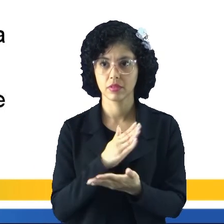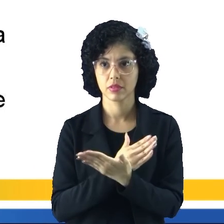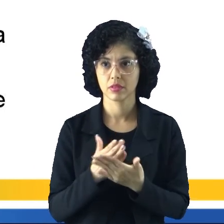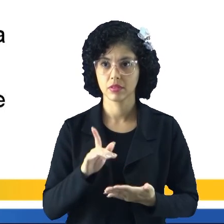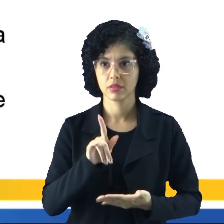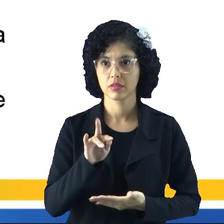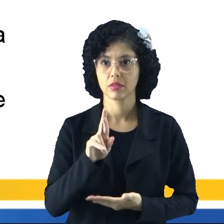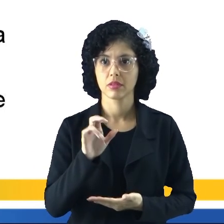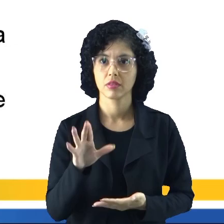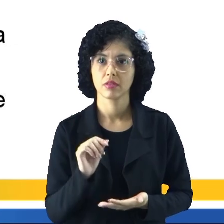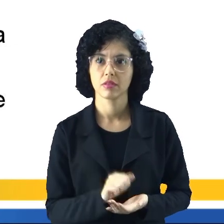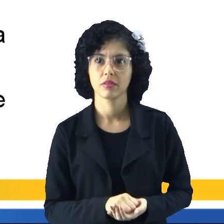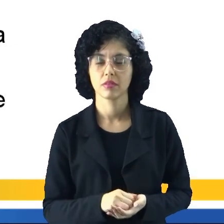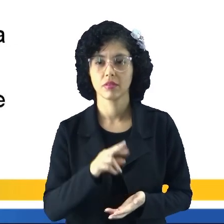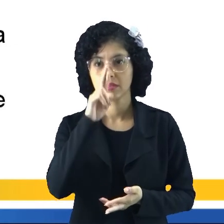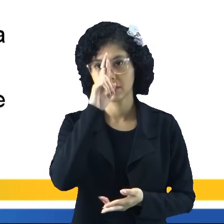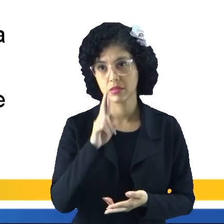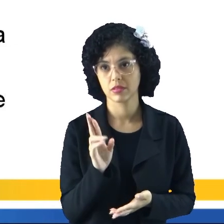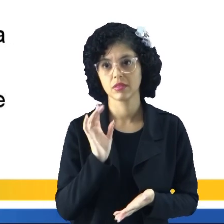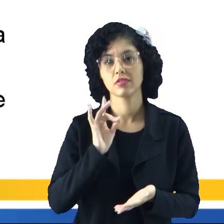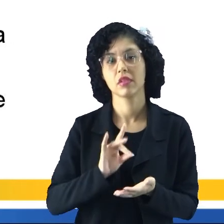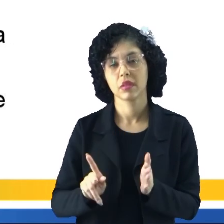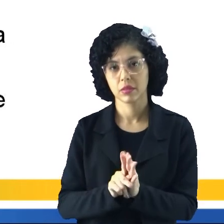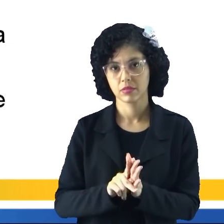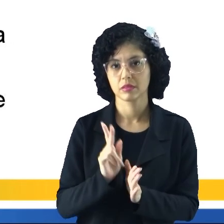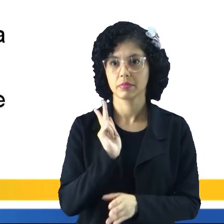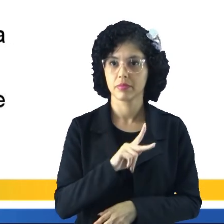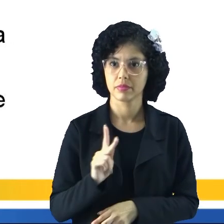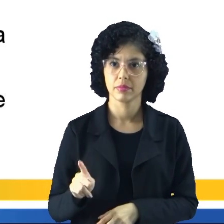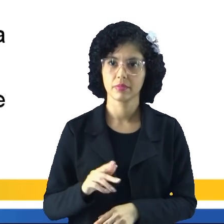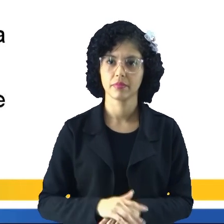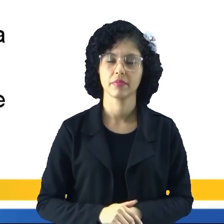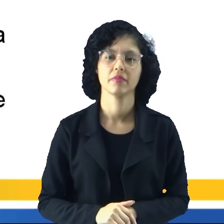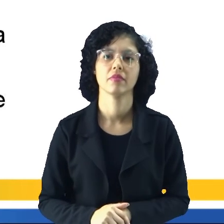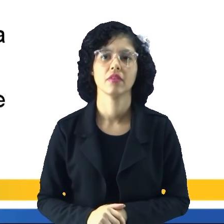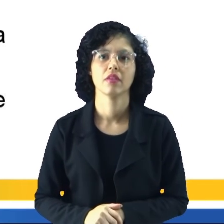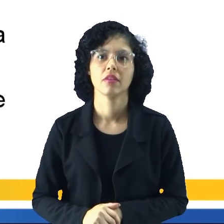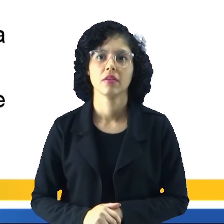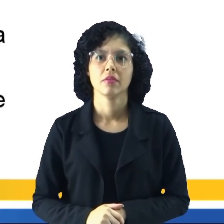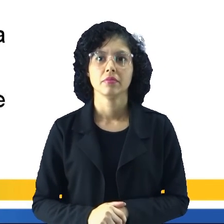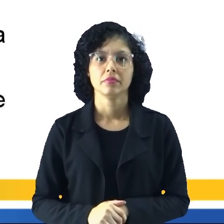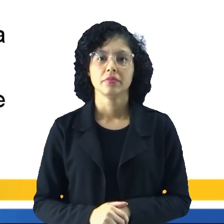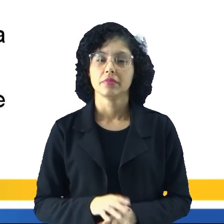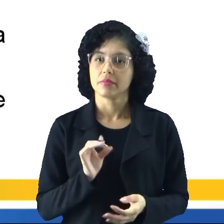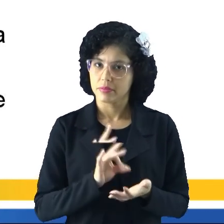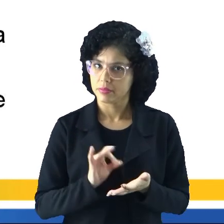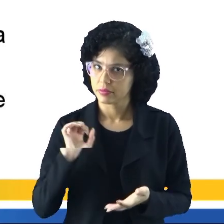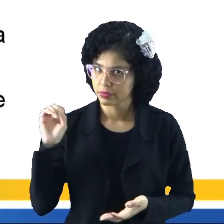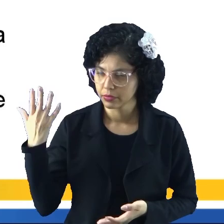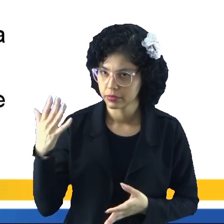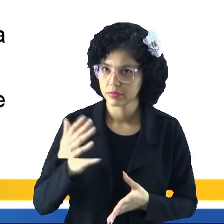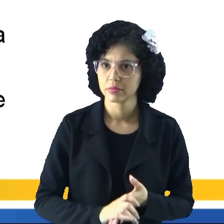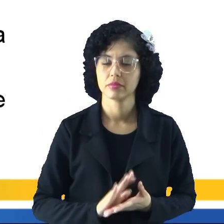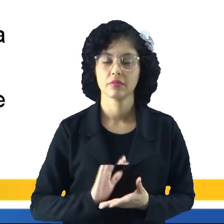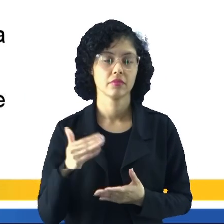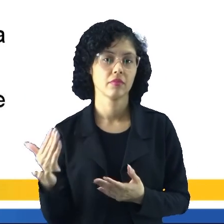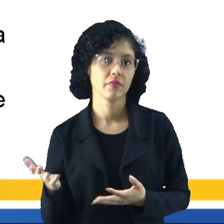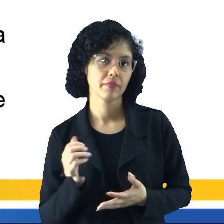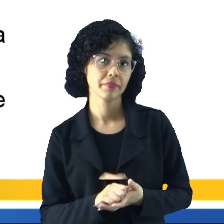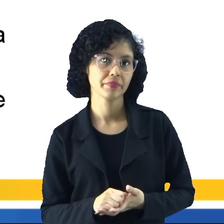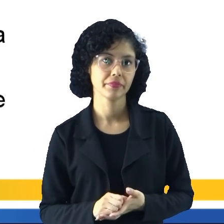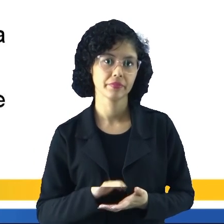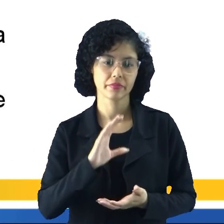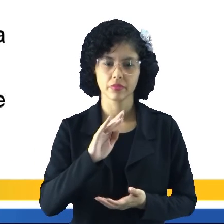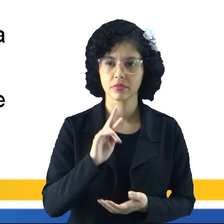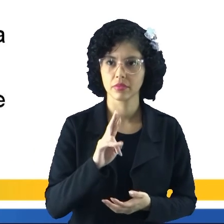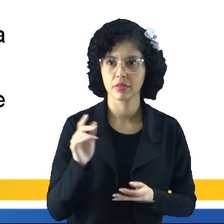ideia inicial de Gaturro a respeito das reais intenções da professora. Então, isso aí realmente acontece, né? Quando o